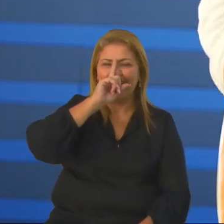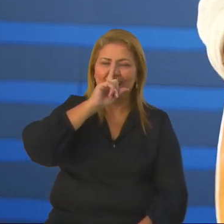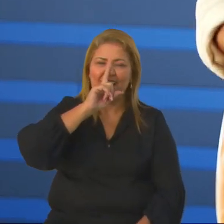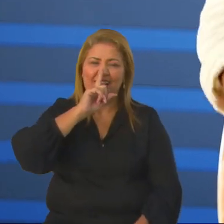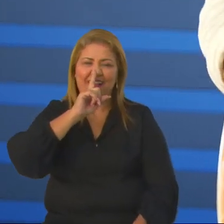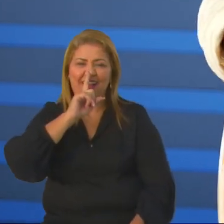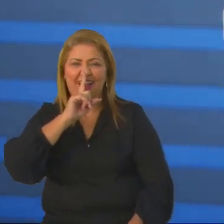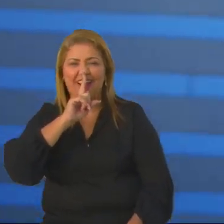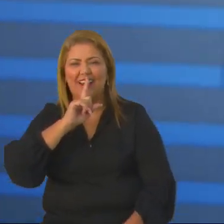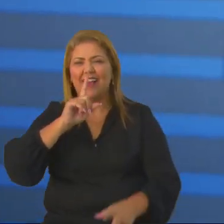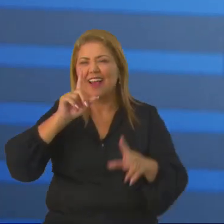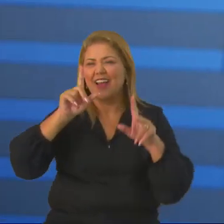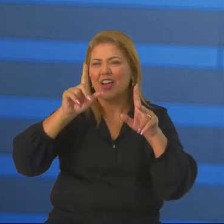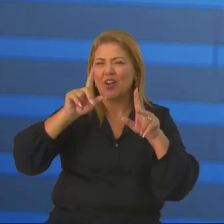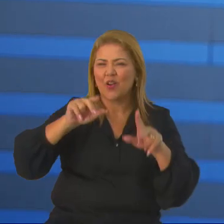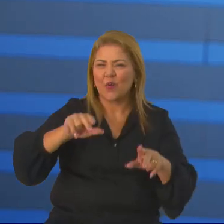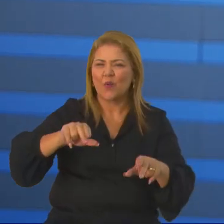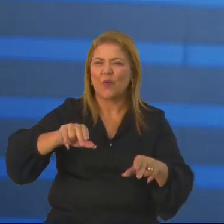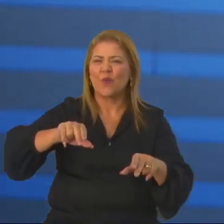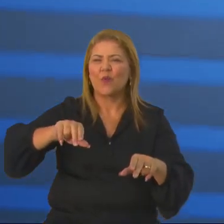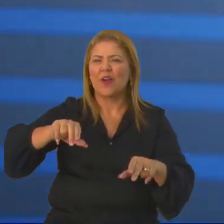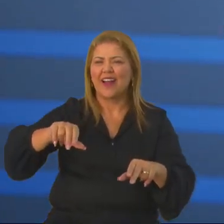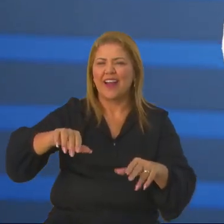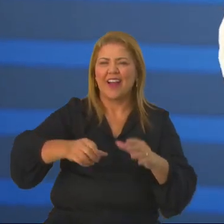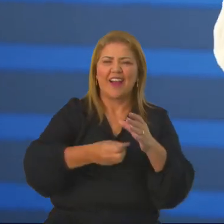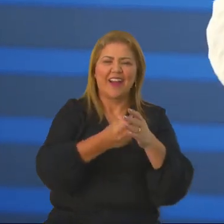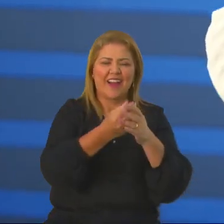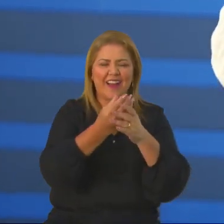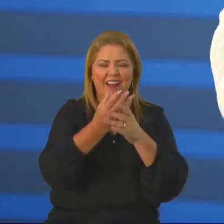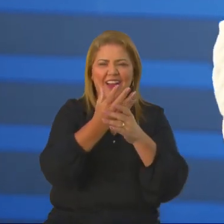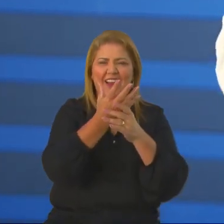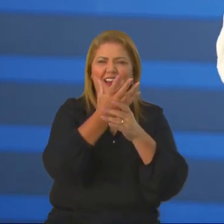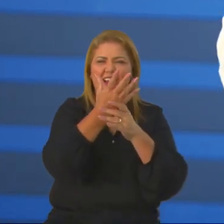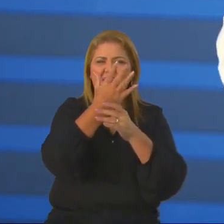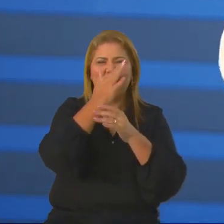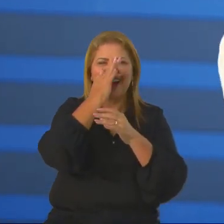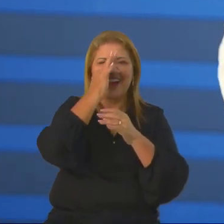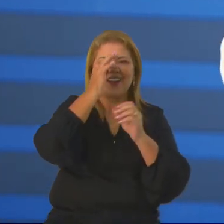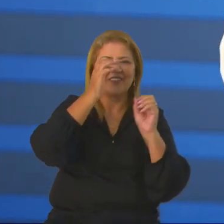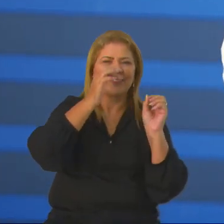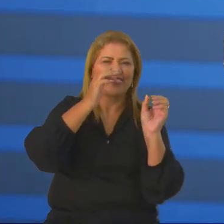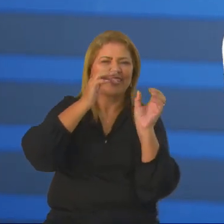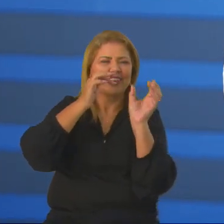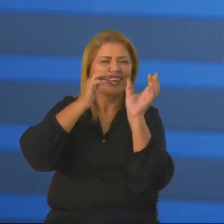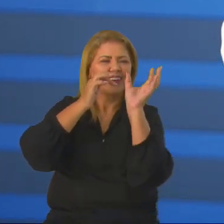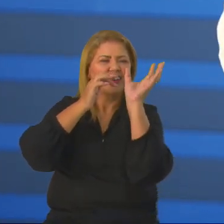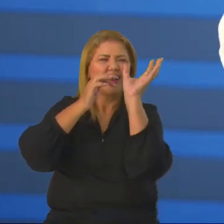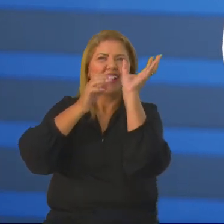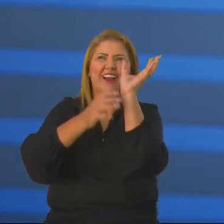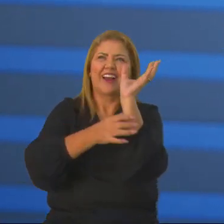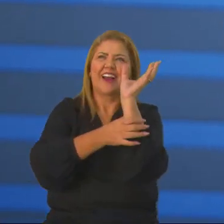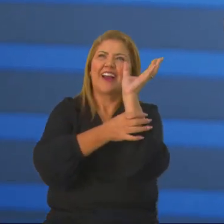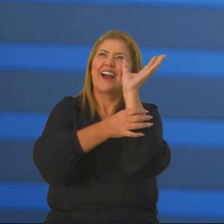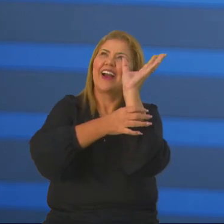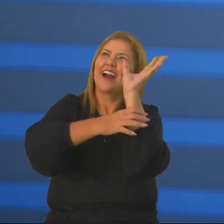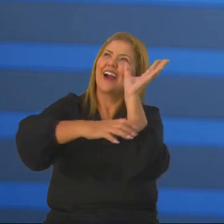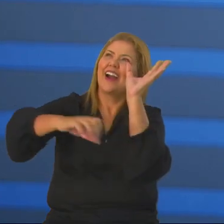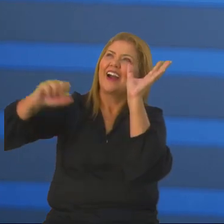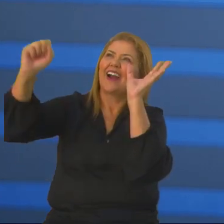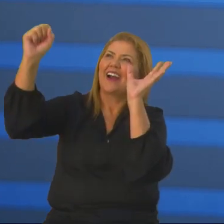como um girassol, como um girassol, como